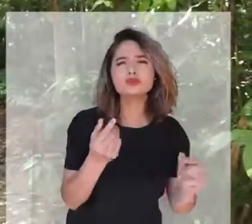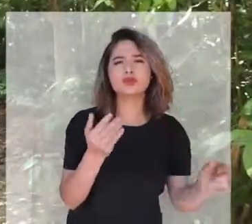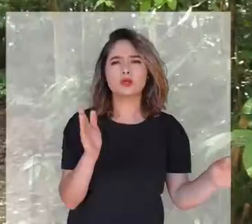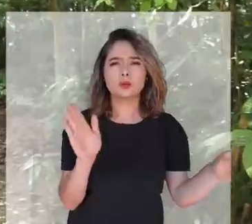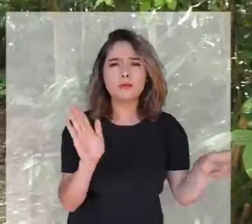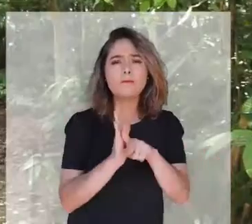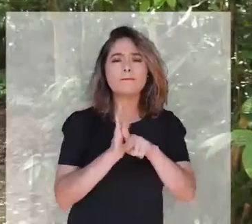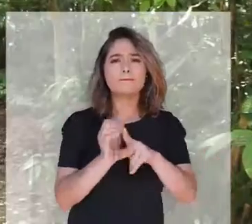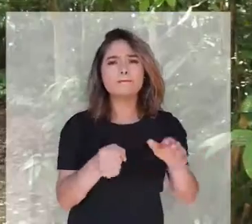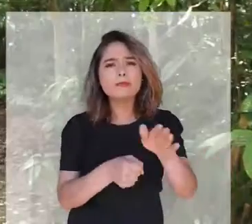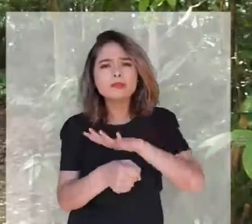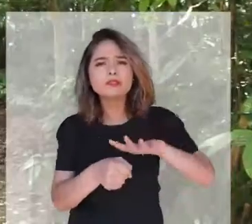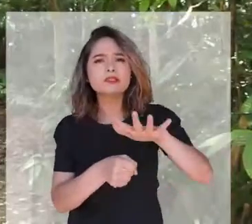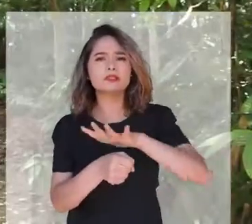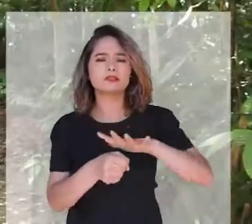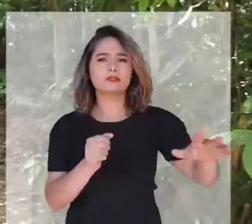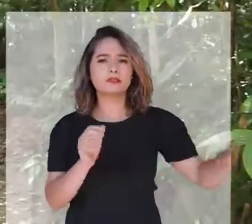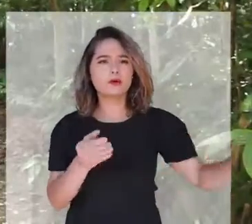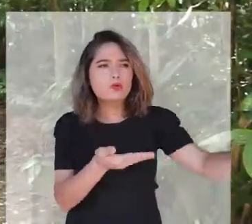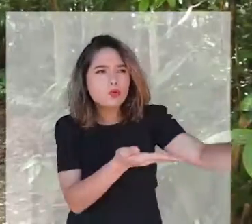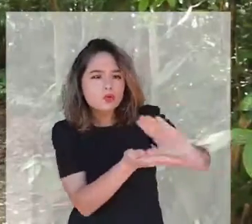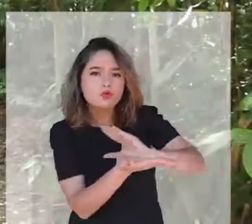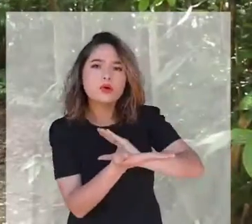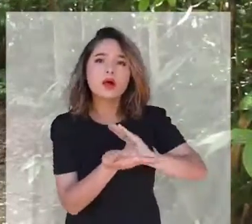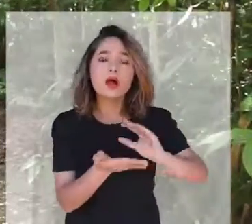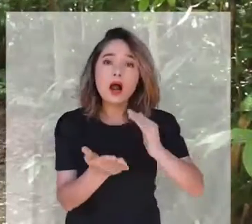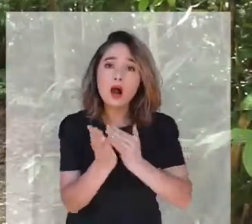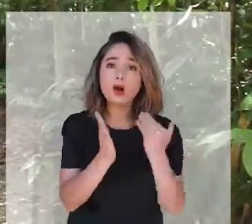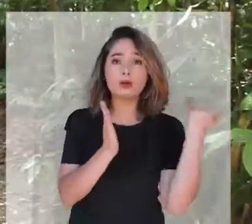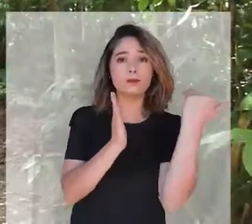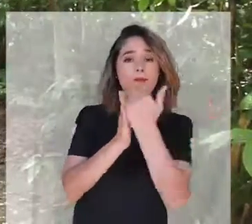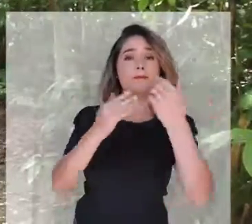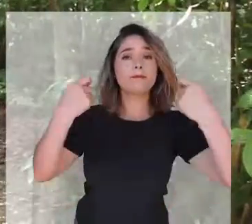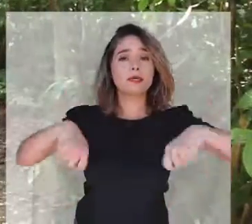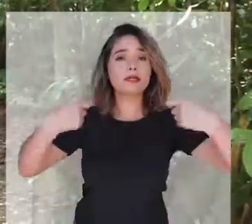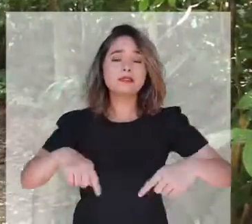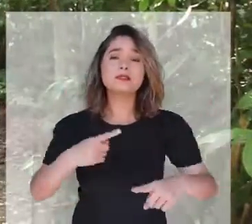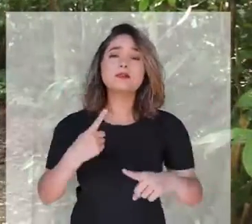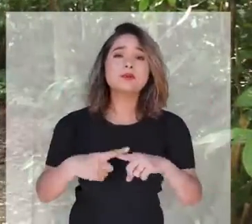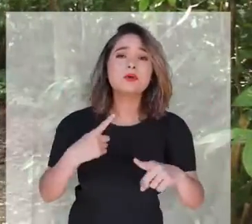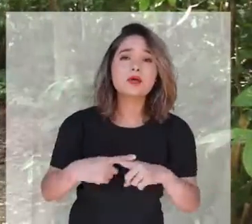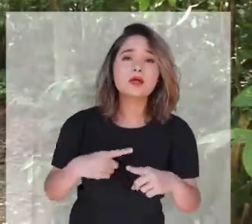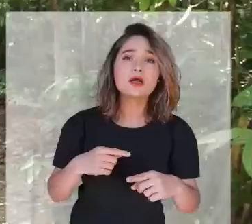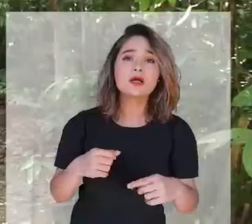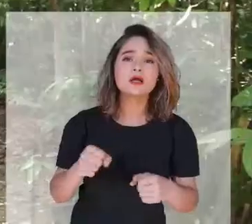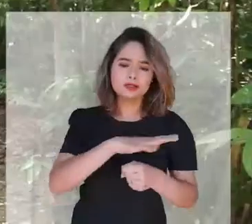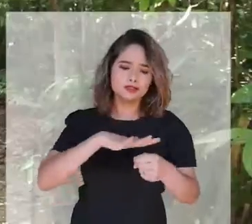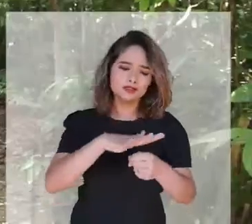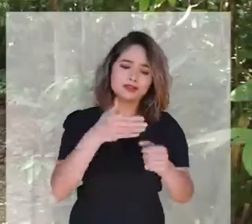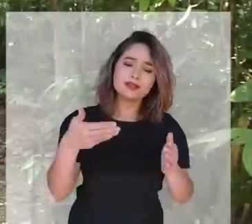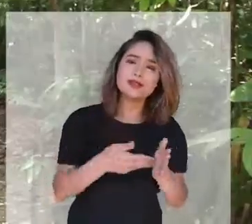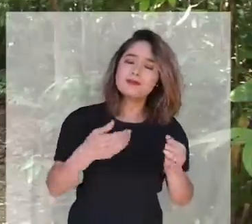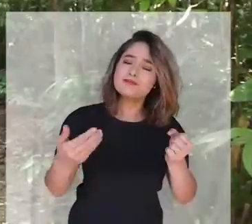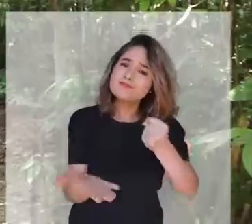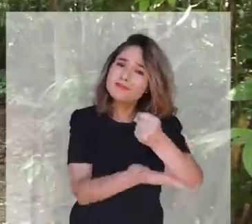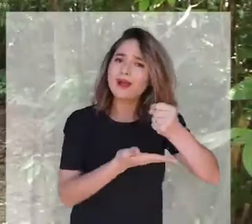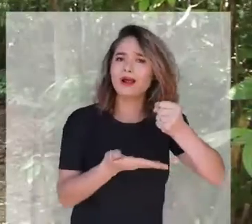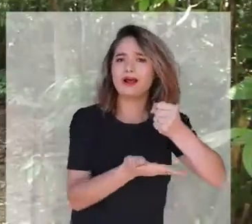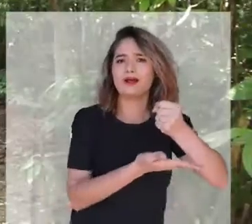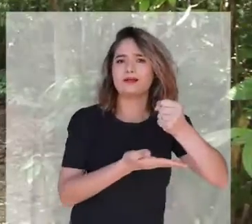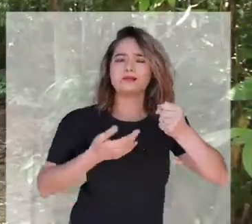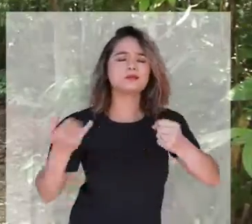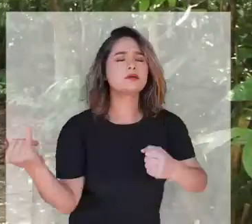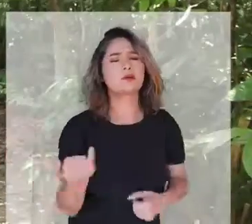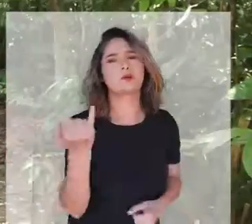o desenvolvimento humano, o desenvolvimento social, para a sustentabilidade e equilíbrio, né, do meio ambiente. Então, isso é